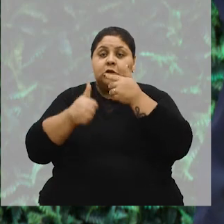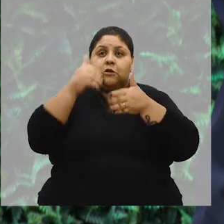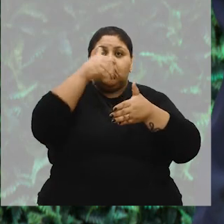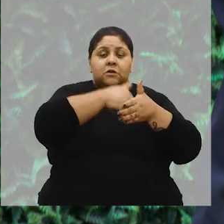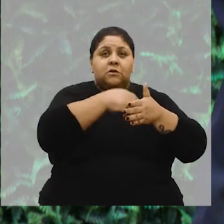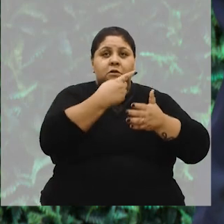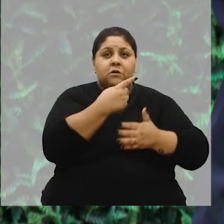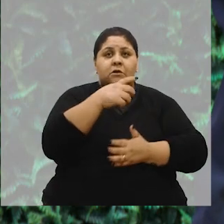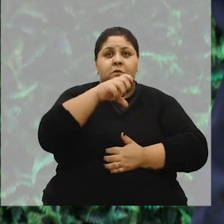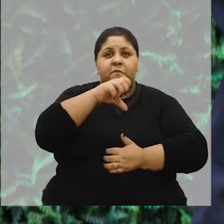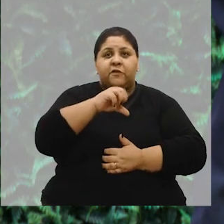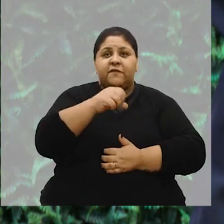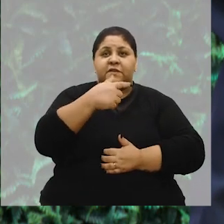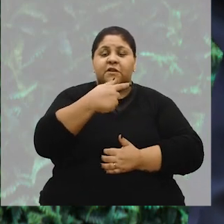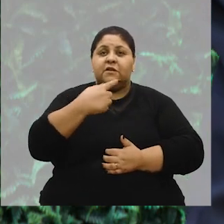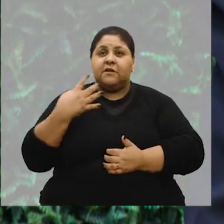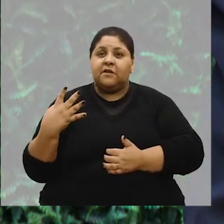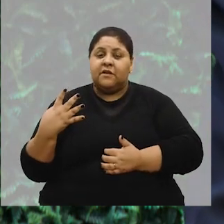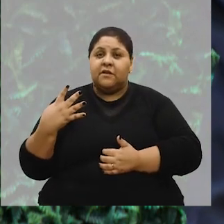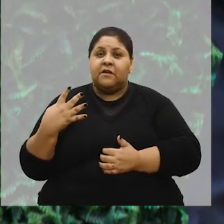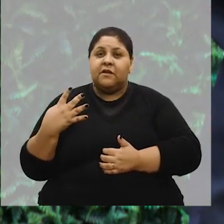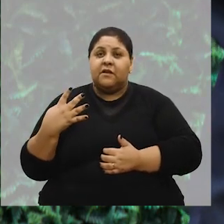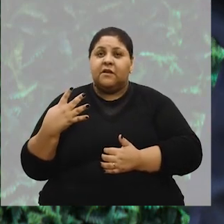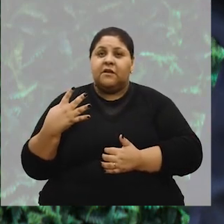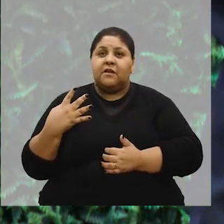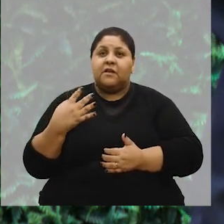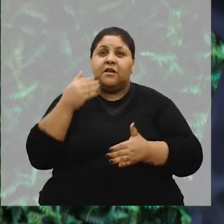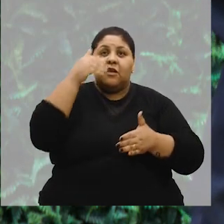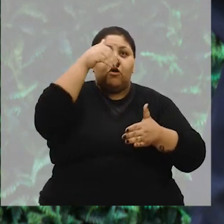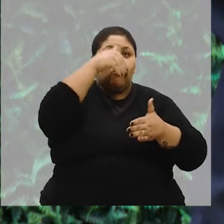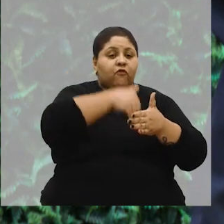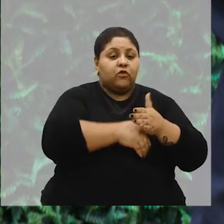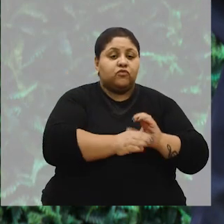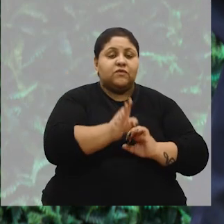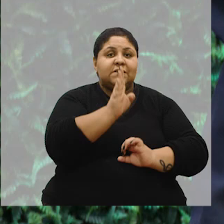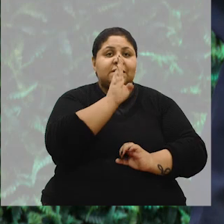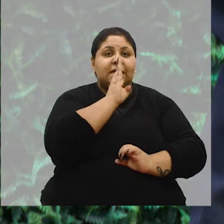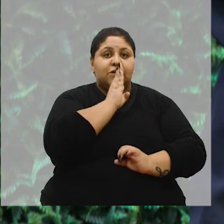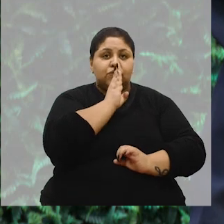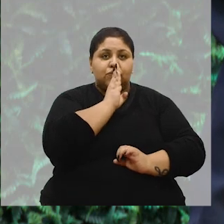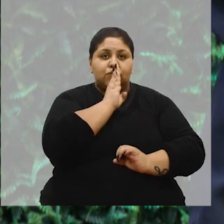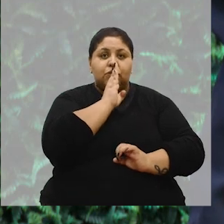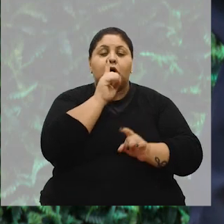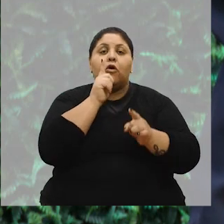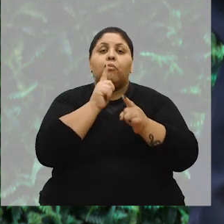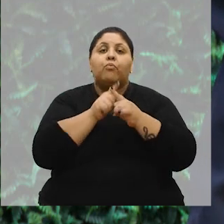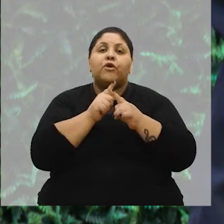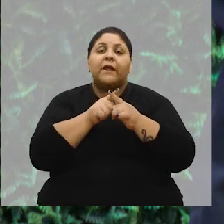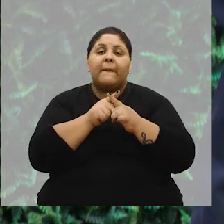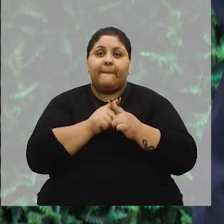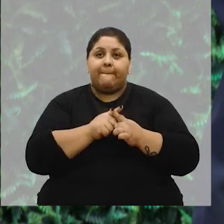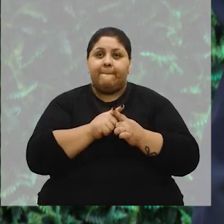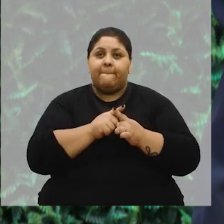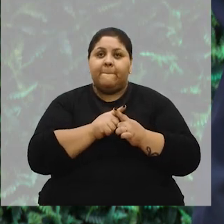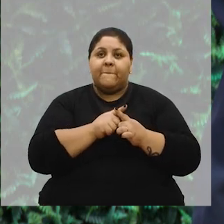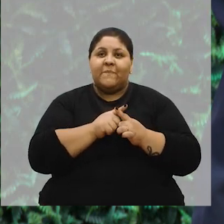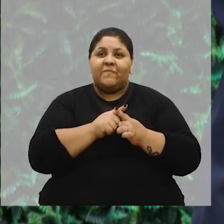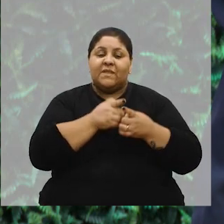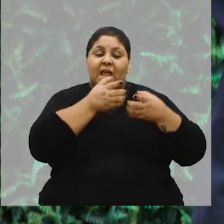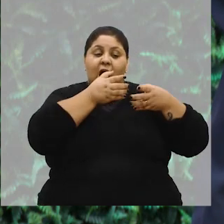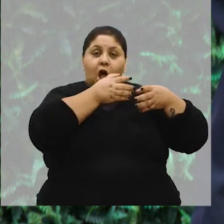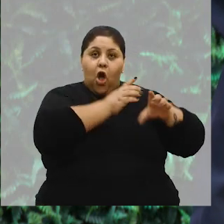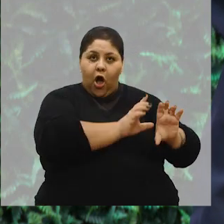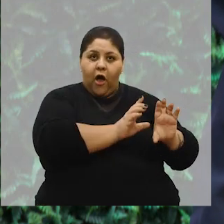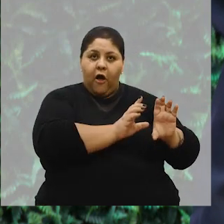1974. Eu considero aquele um voto do silêncio, Por quê? Porque a